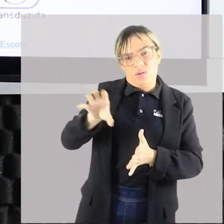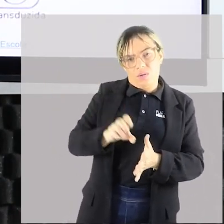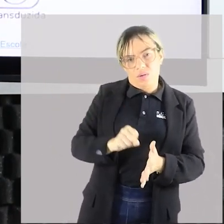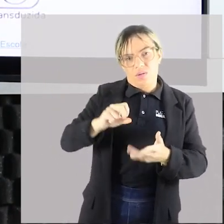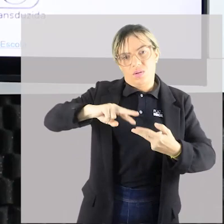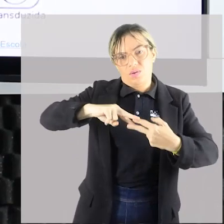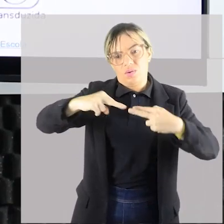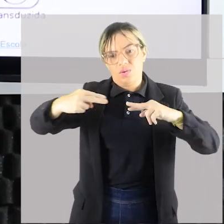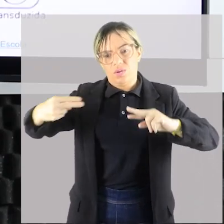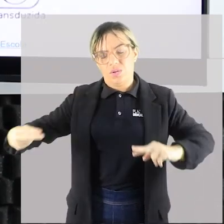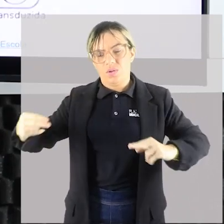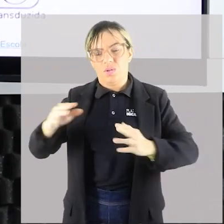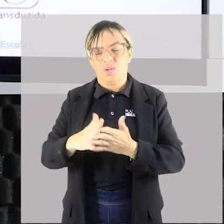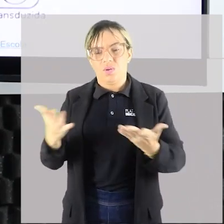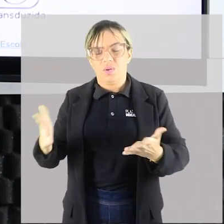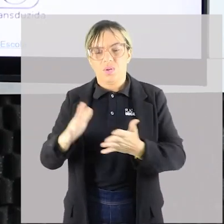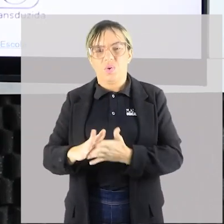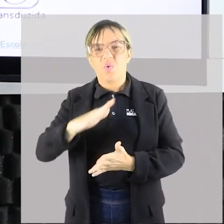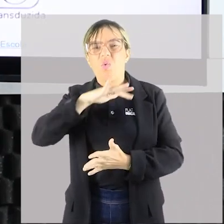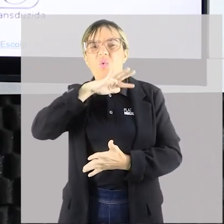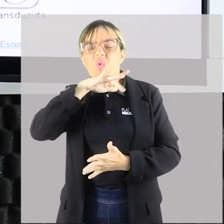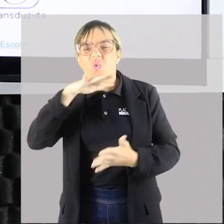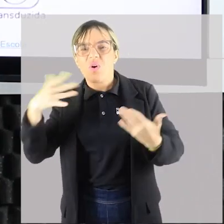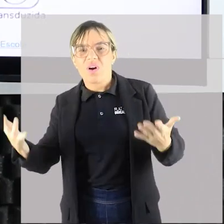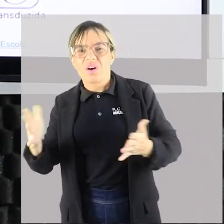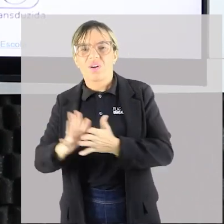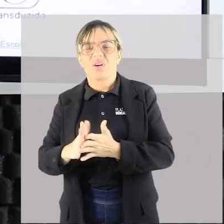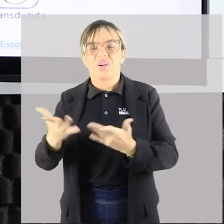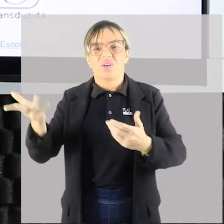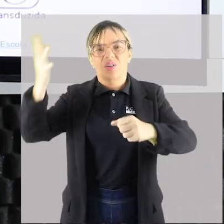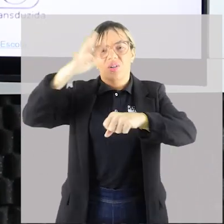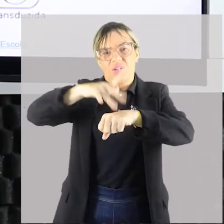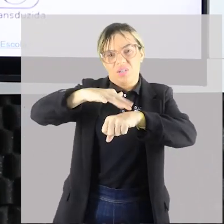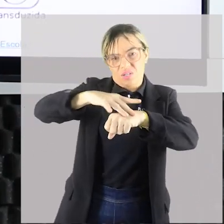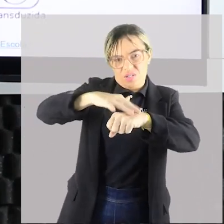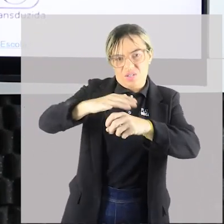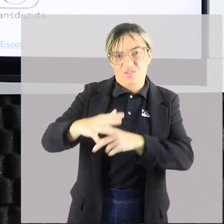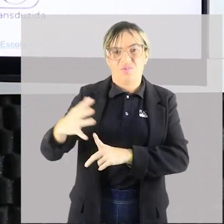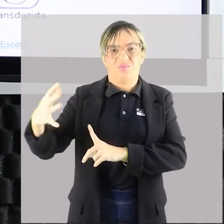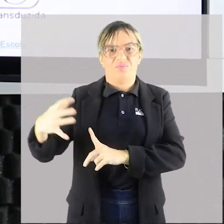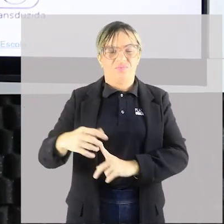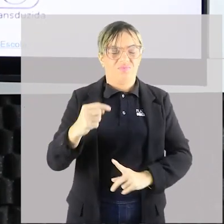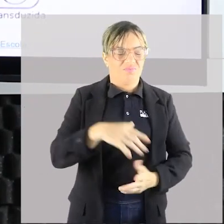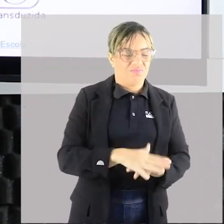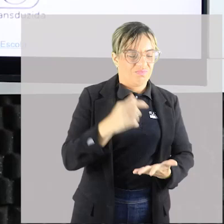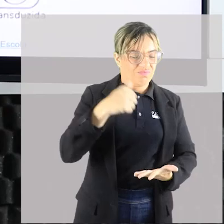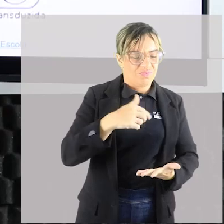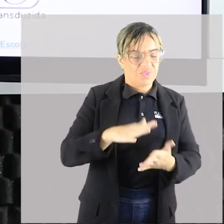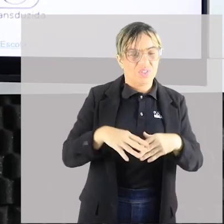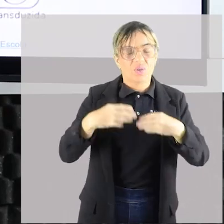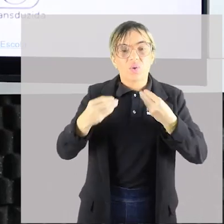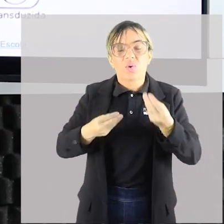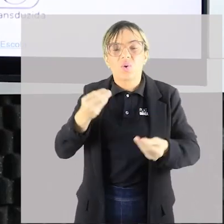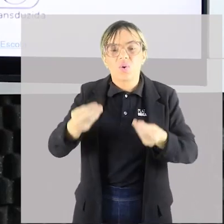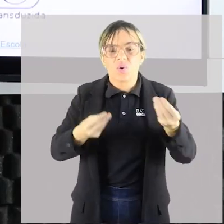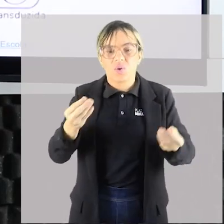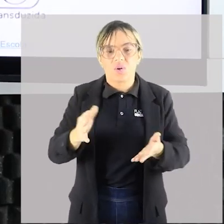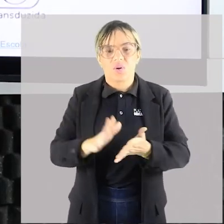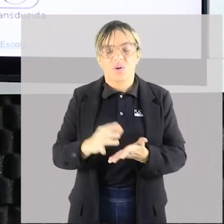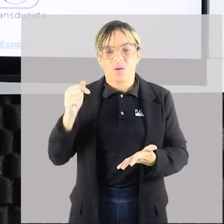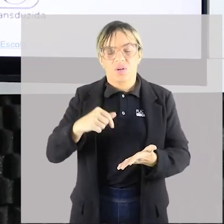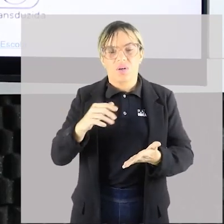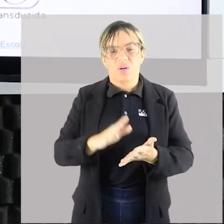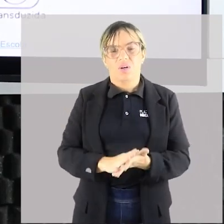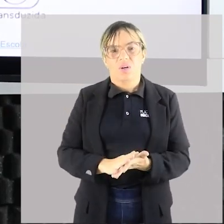absorvendo o material genético daquela bactéria ruim, daquela bactéria que causa uma doença, passando então a ser uma bactéria